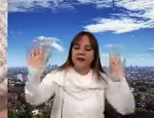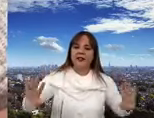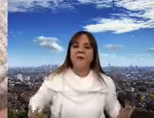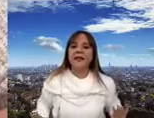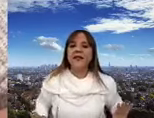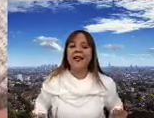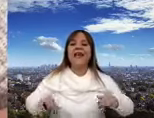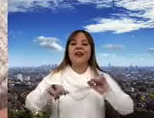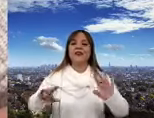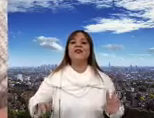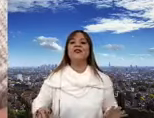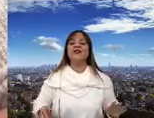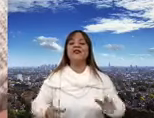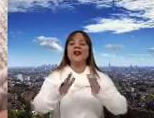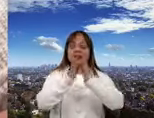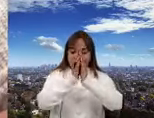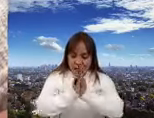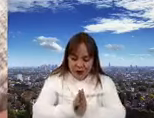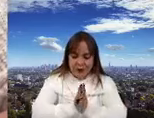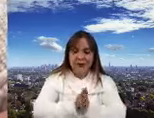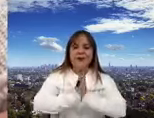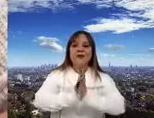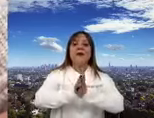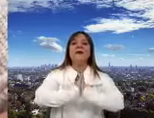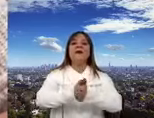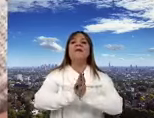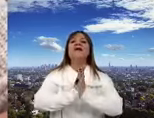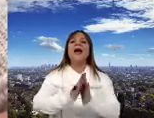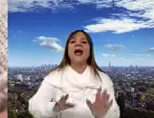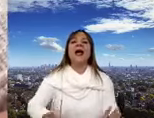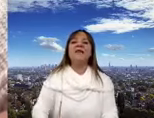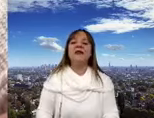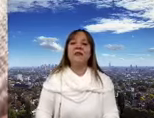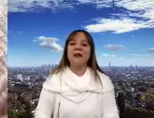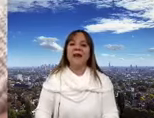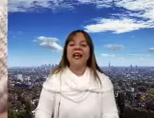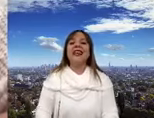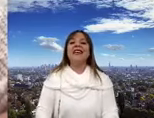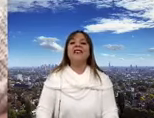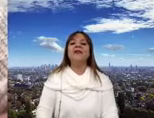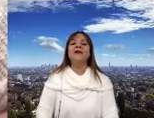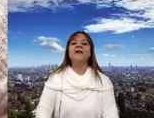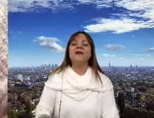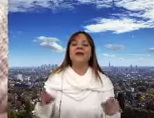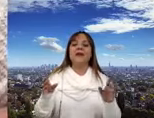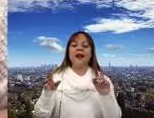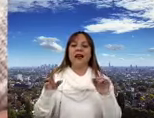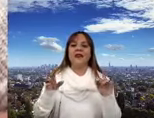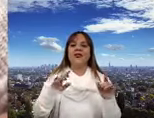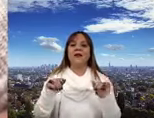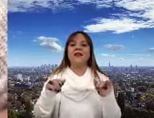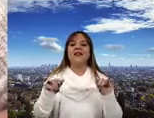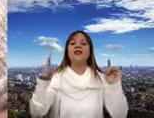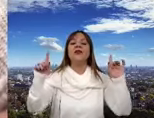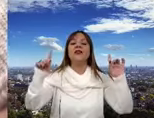aí. Quando tiver o sorteio, eu torço para todo mundo aí, porque o prêmio é muito bom, né? Então vamos curtir bastante.